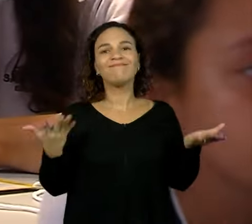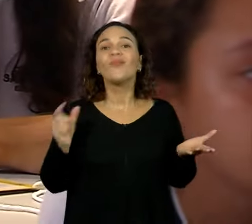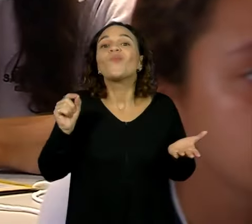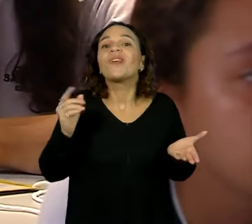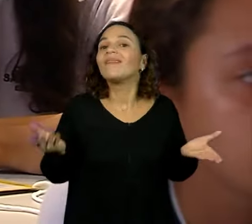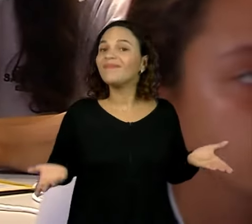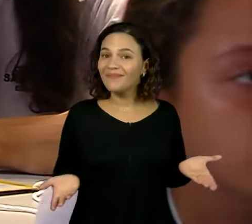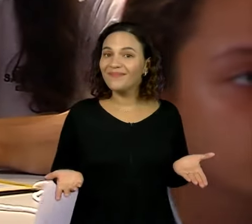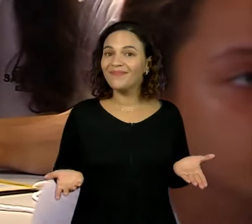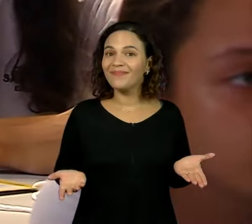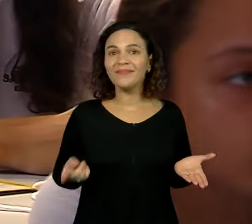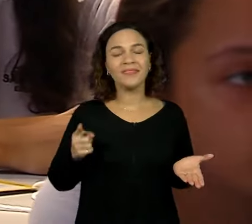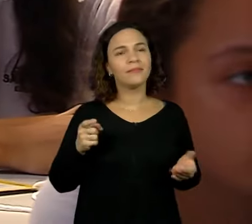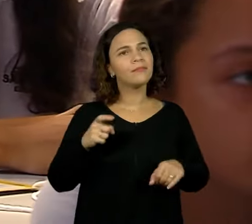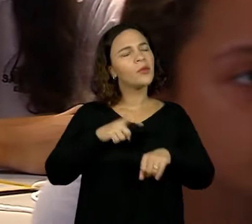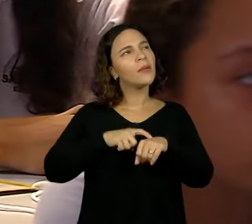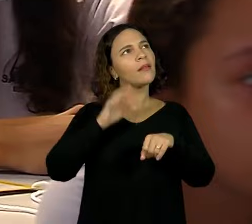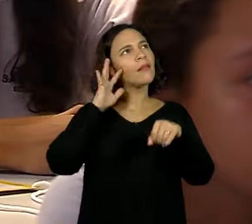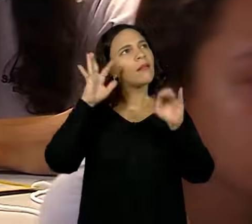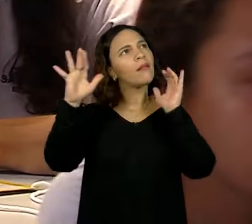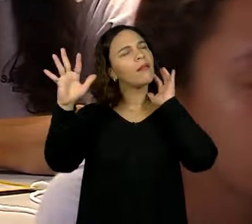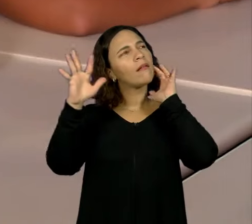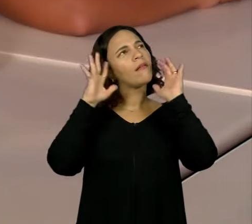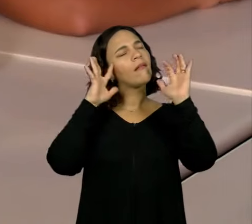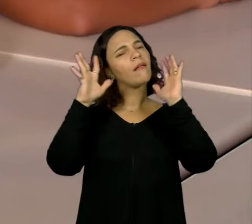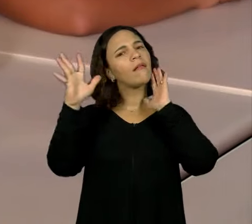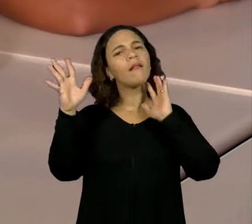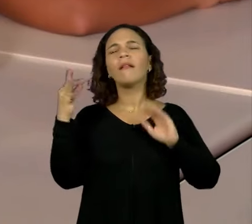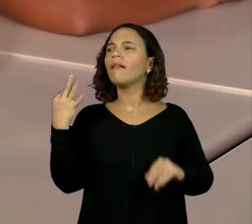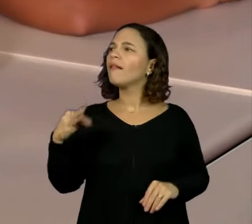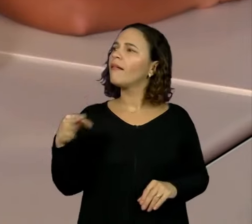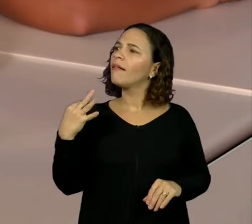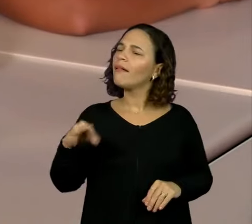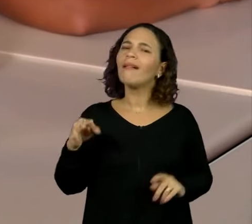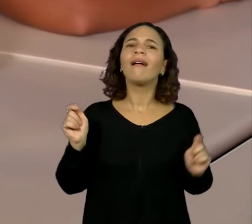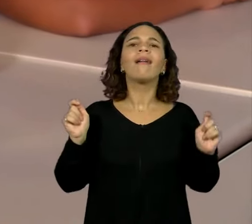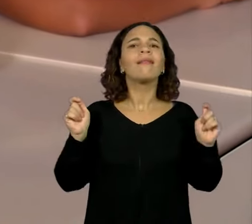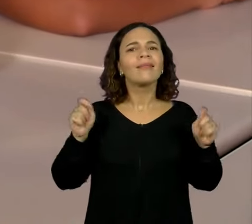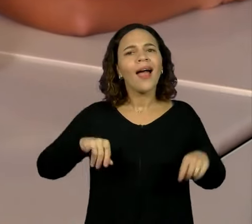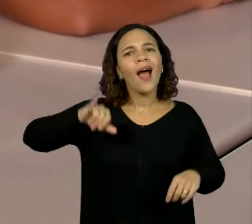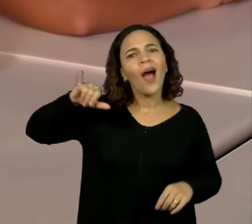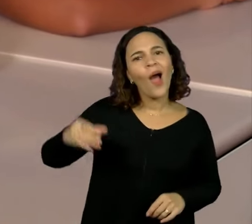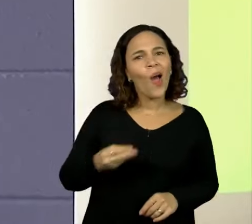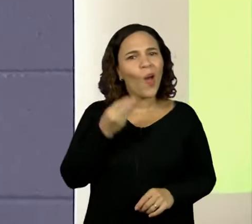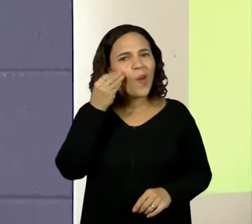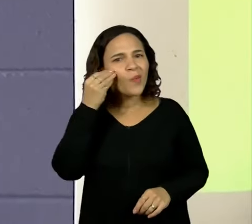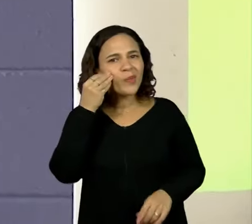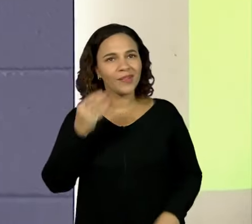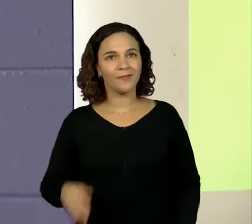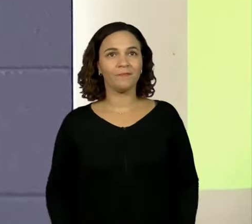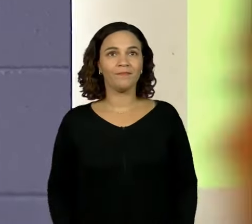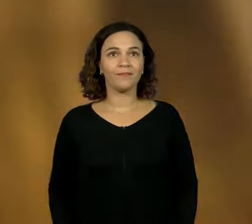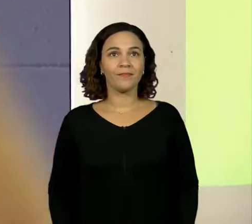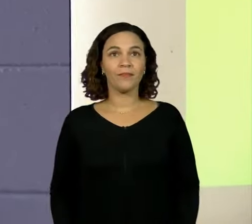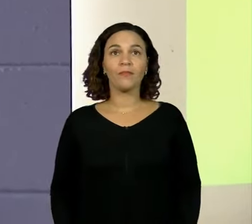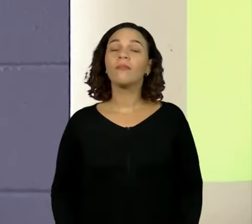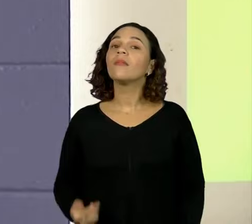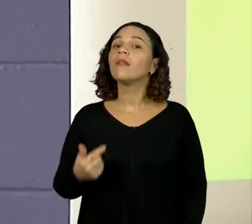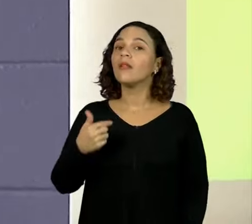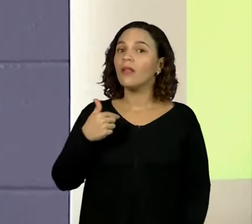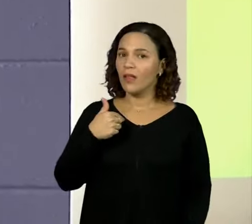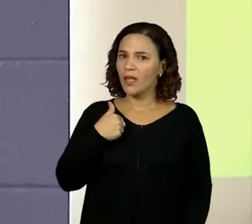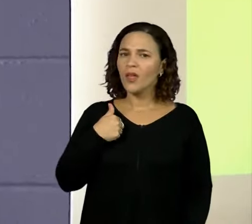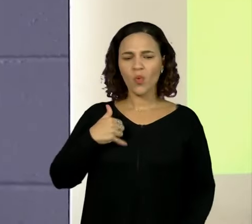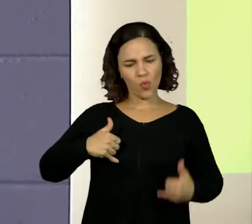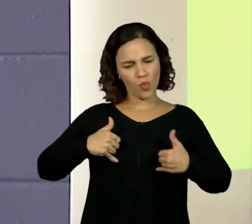Um momento para refletir e enxergar sobre todas as possibilidades e oportunidades. Eu tenho orgulho de quem eu